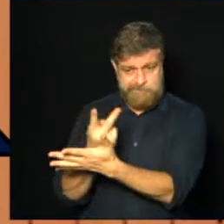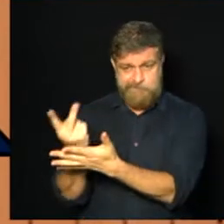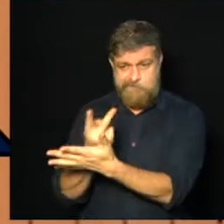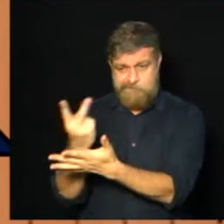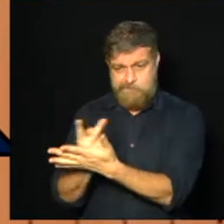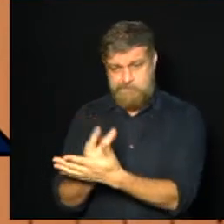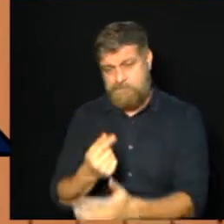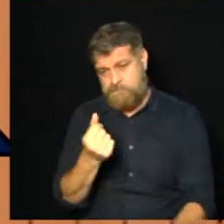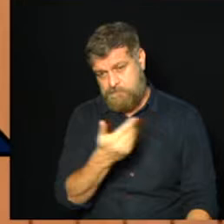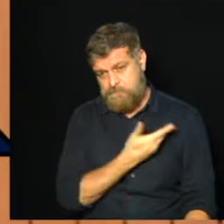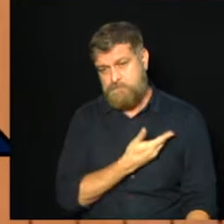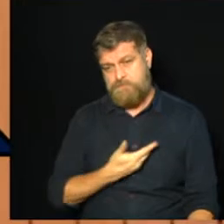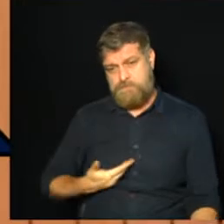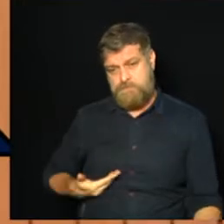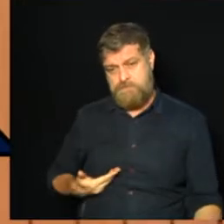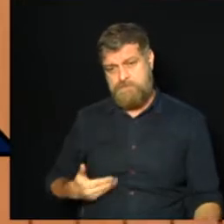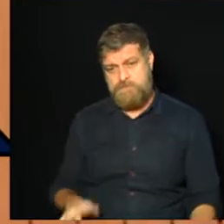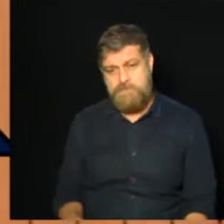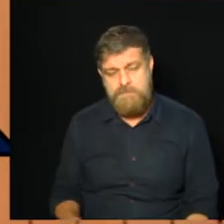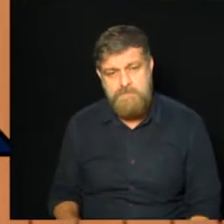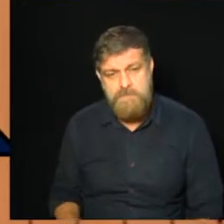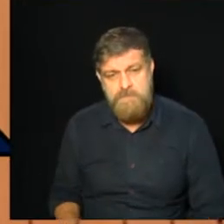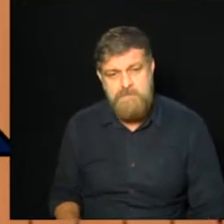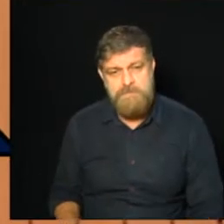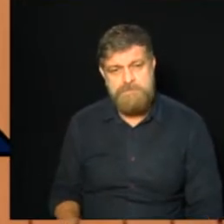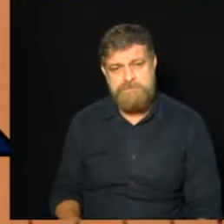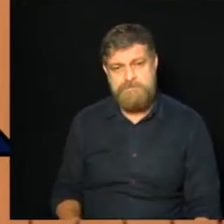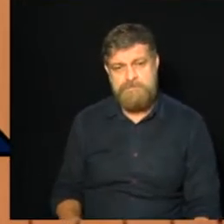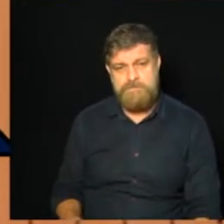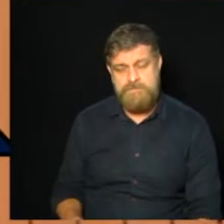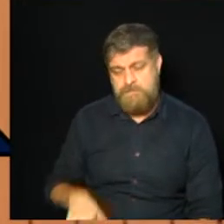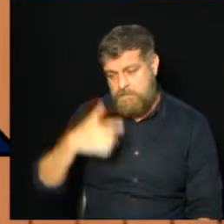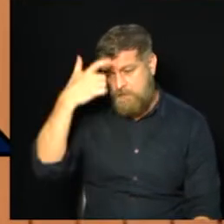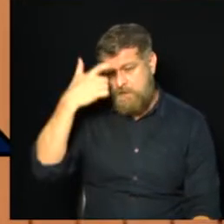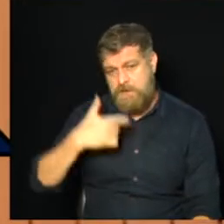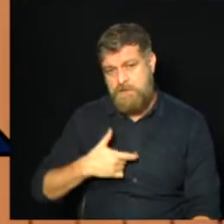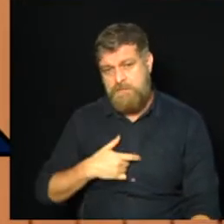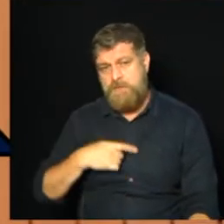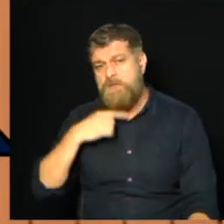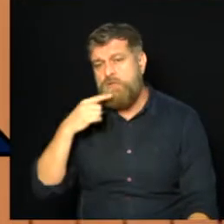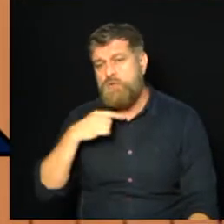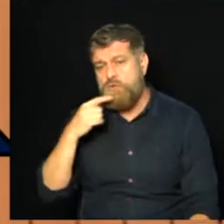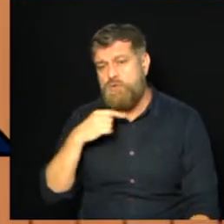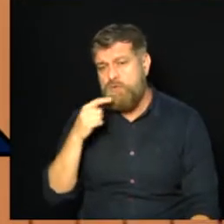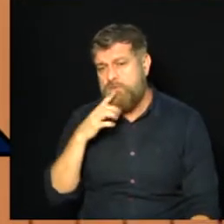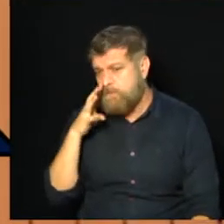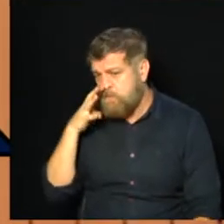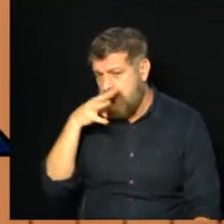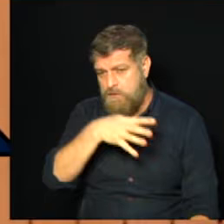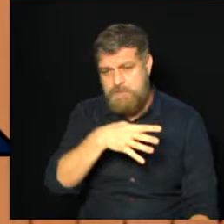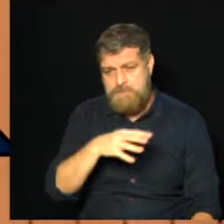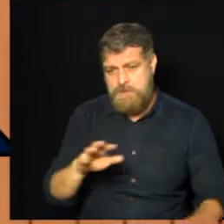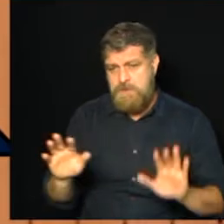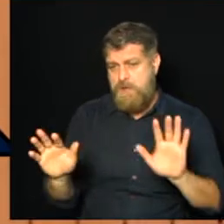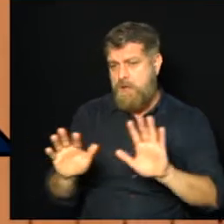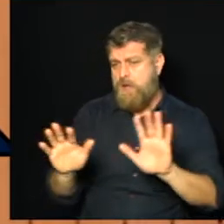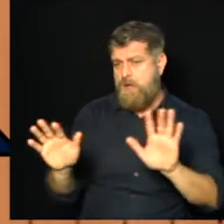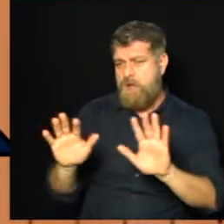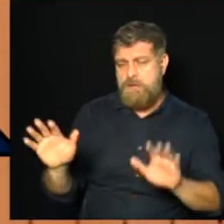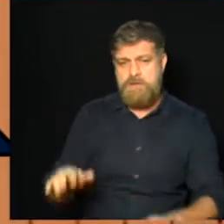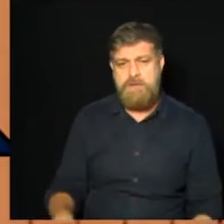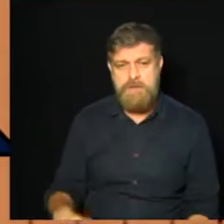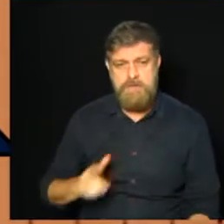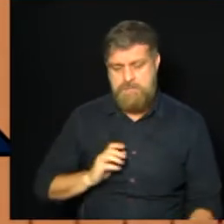indevida dos recursos públicos. Veja, aqui no meu questionamento não é um questionamento sobre nenhum tipo de